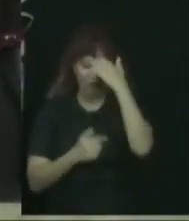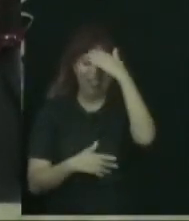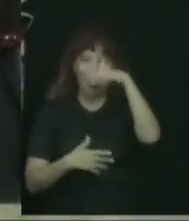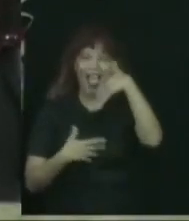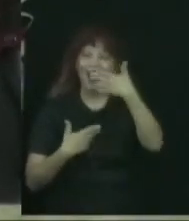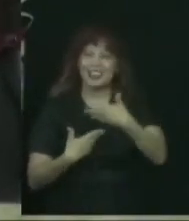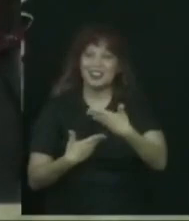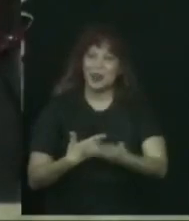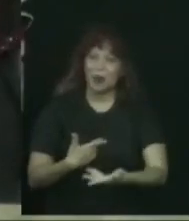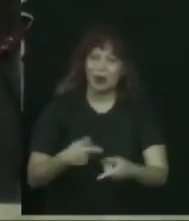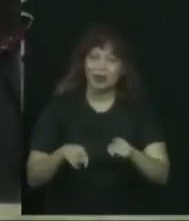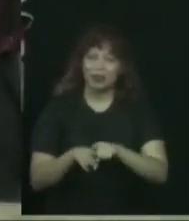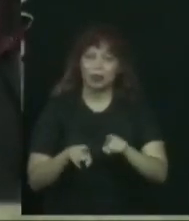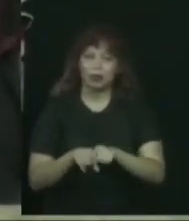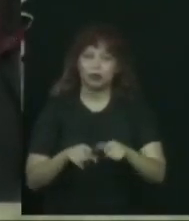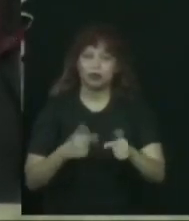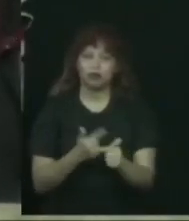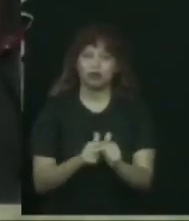exagerada em relação ao problema